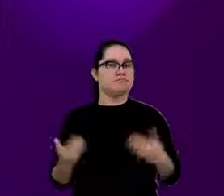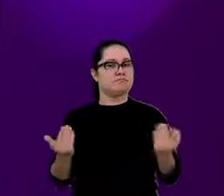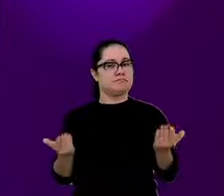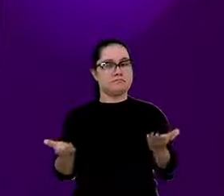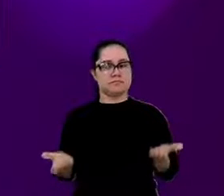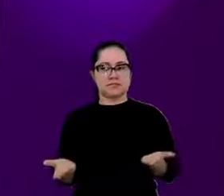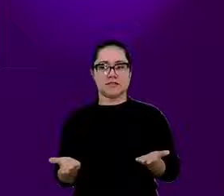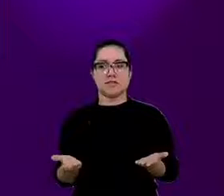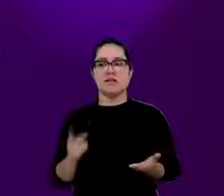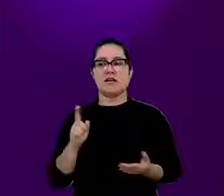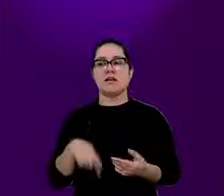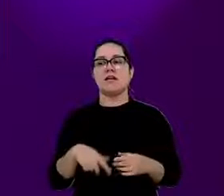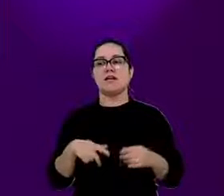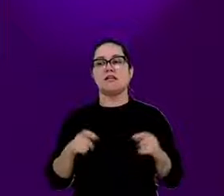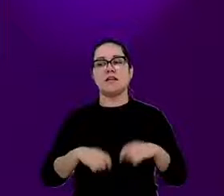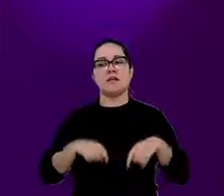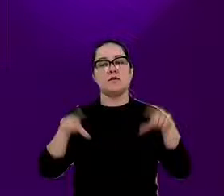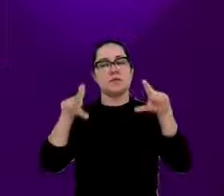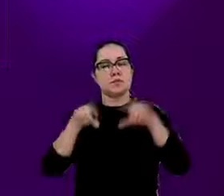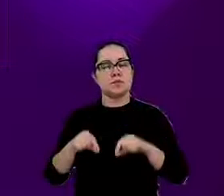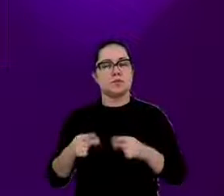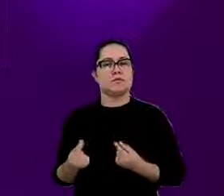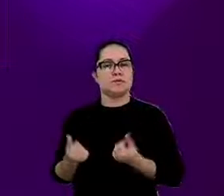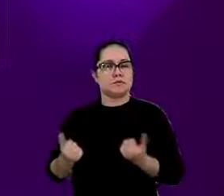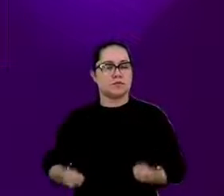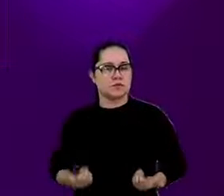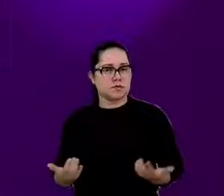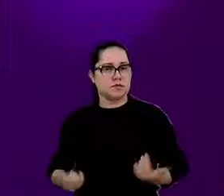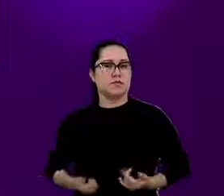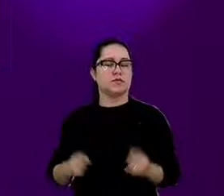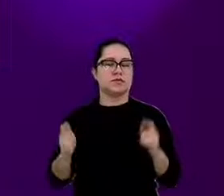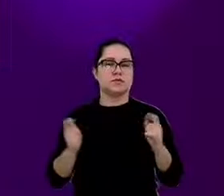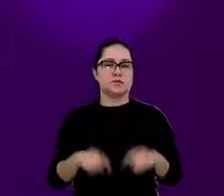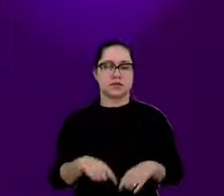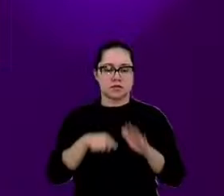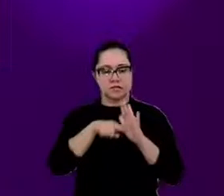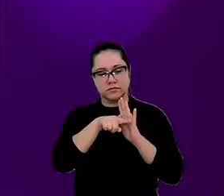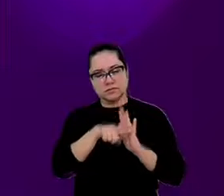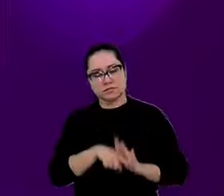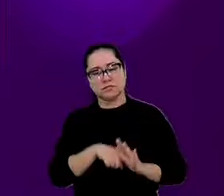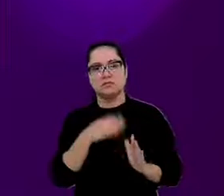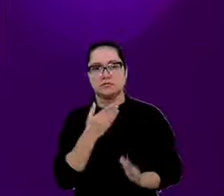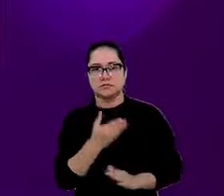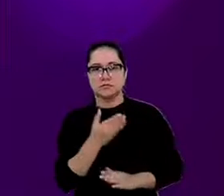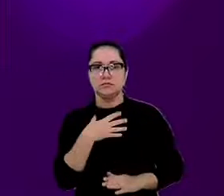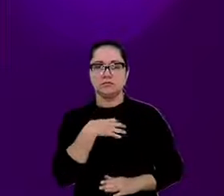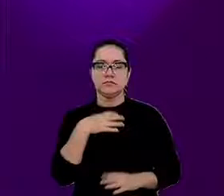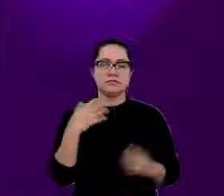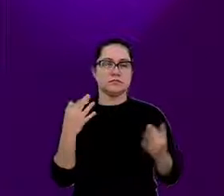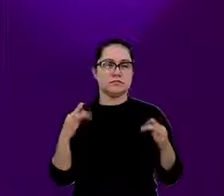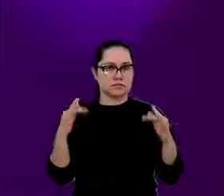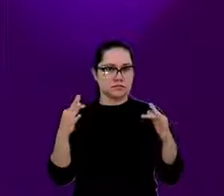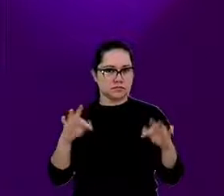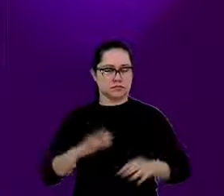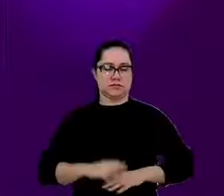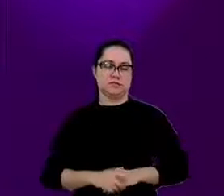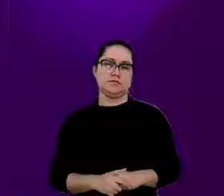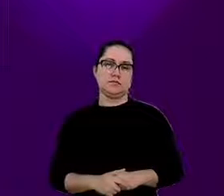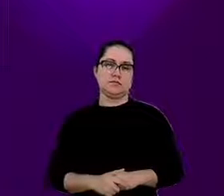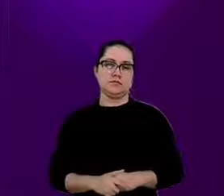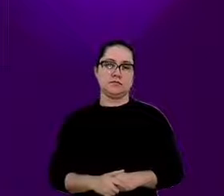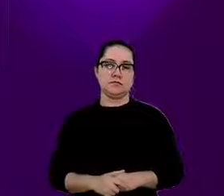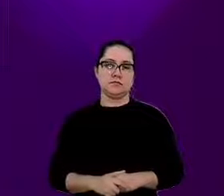poderia reduzir os custos em saúde, os custos da investigação de paciente com dor torácica no pronto atendimento.